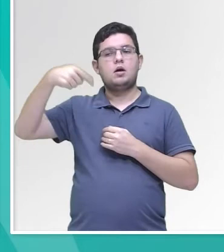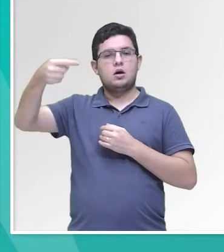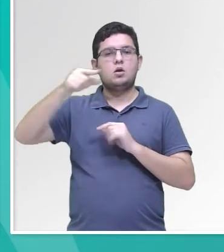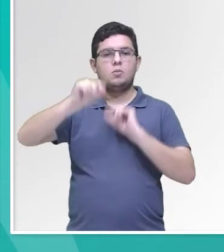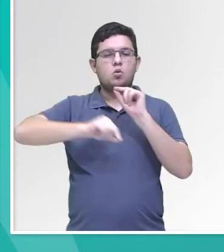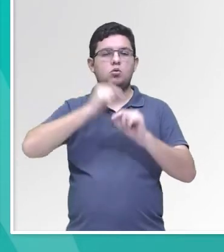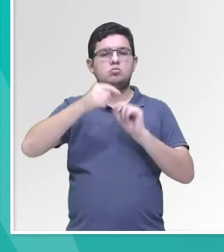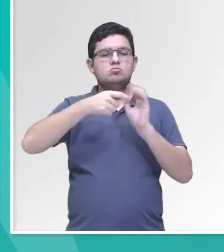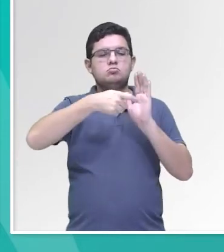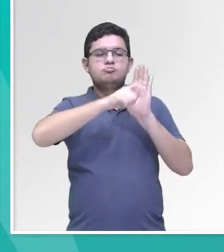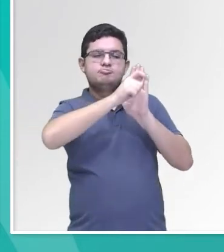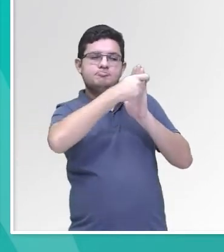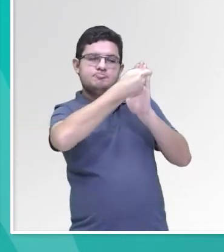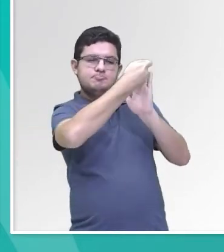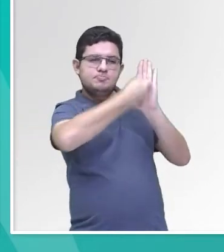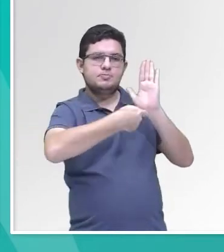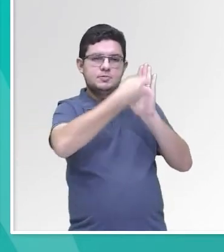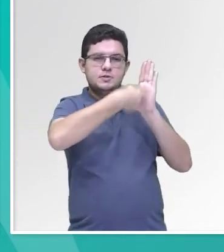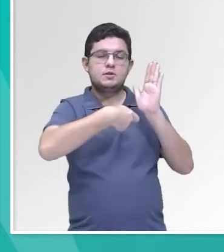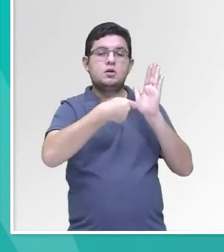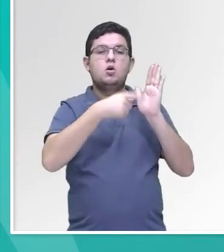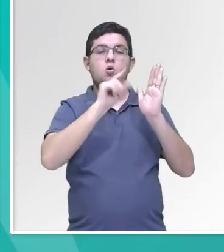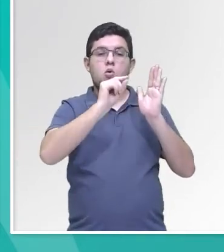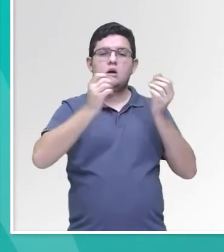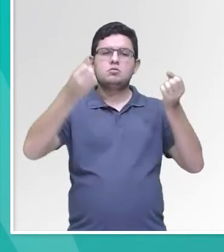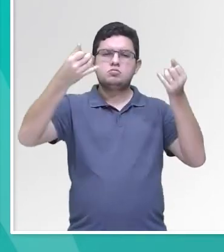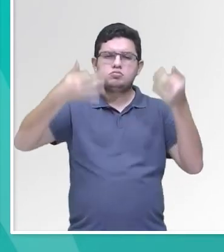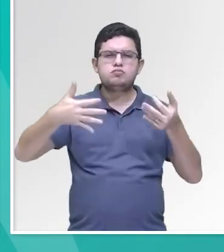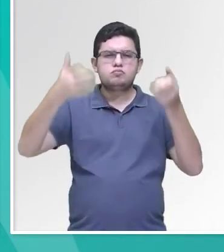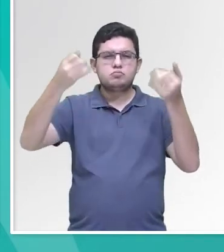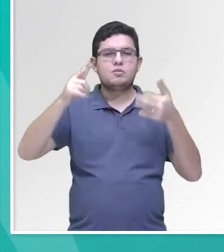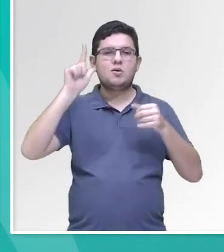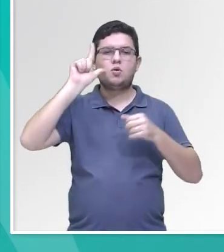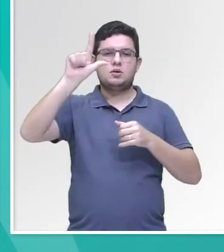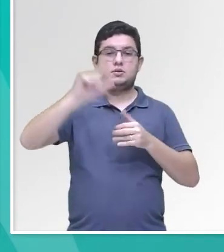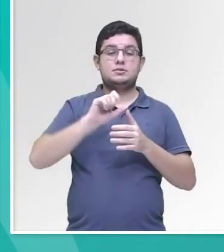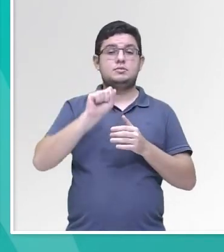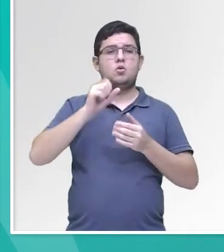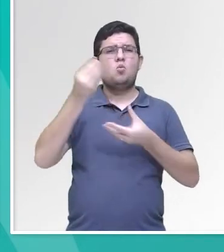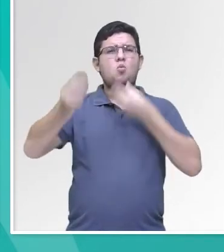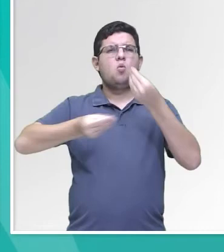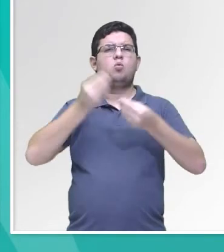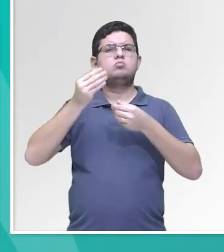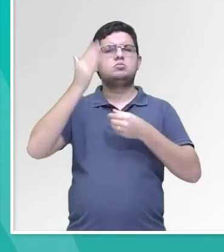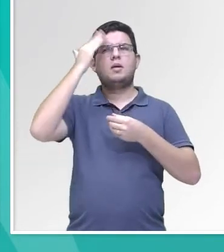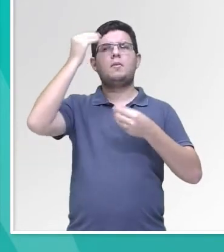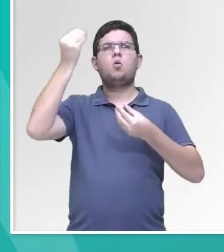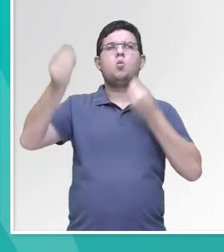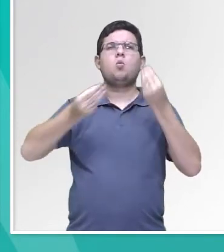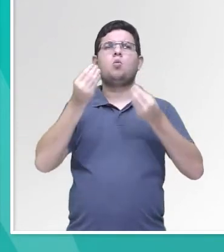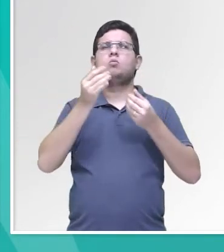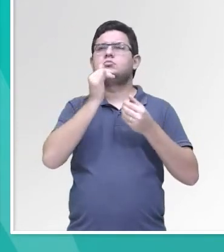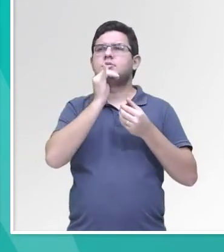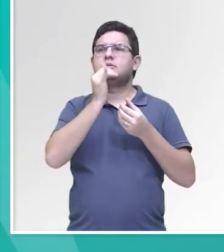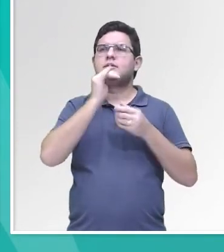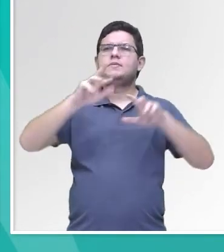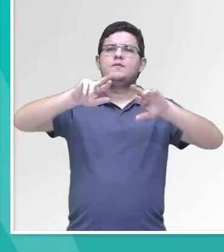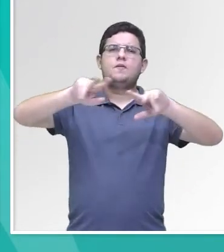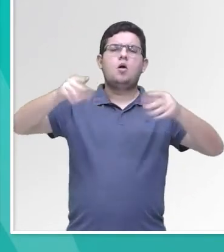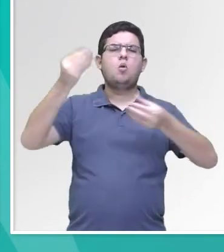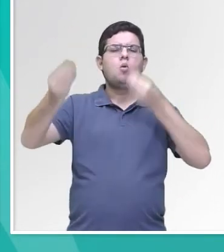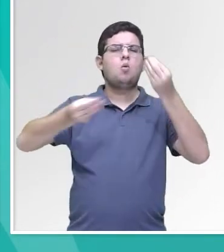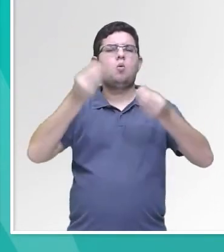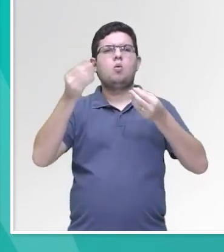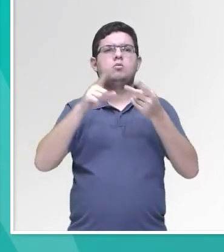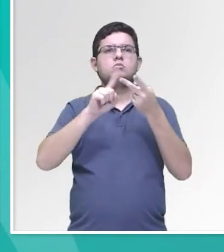para defender uma opinião, uma tese. Ora, porque como é que eu vou saber exemplos sobre temas variados? Como é que eu vou ter